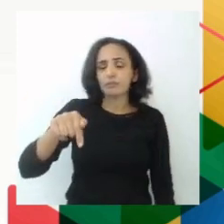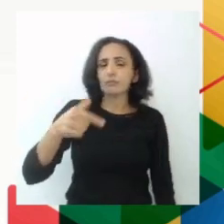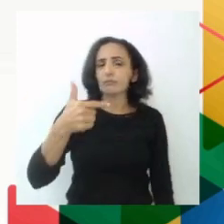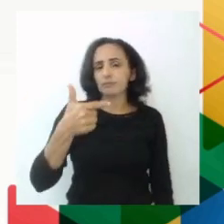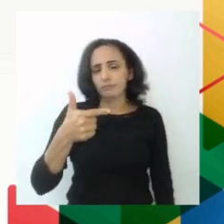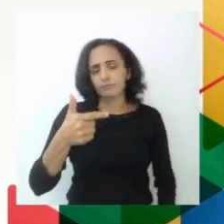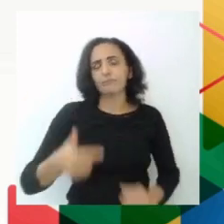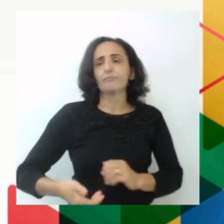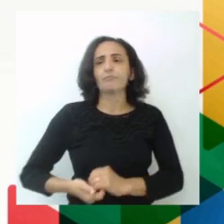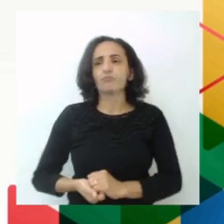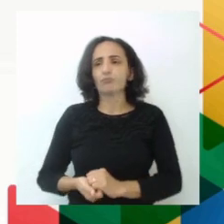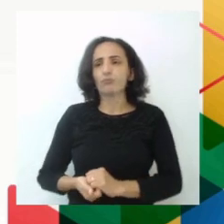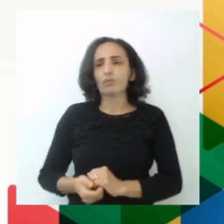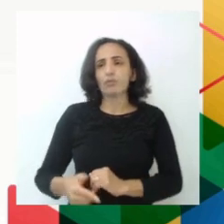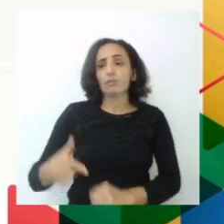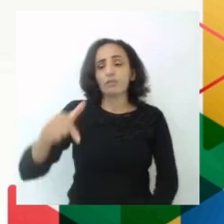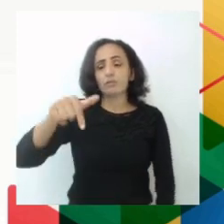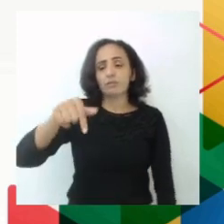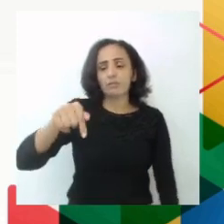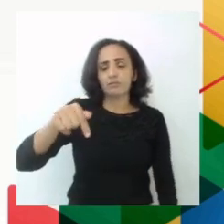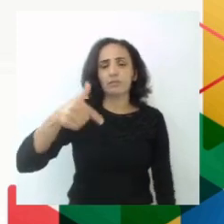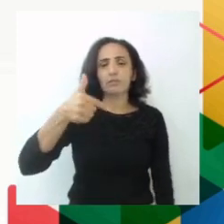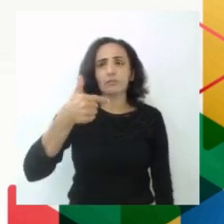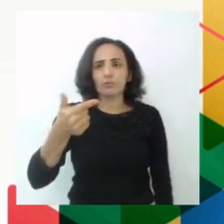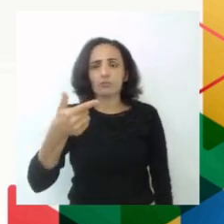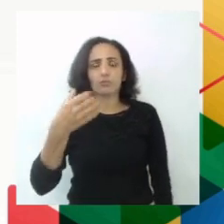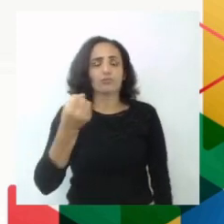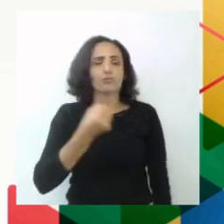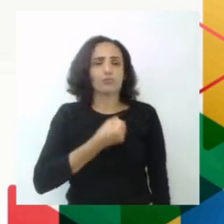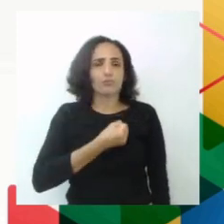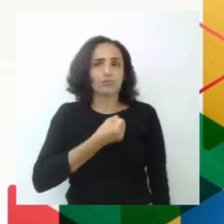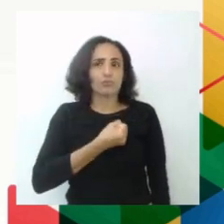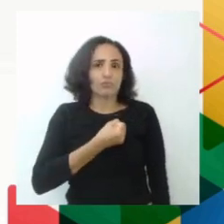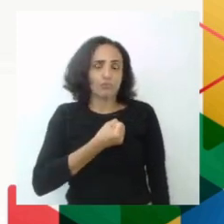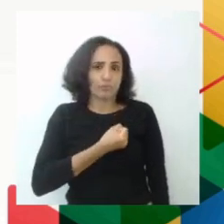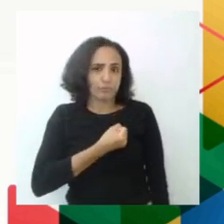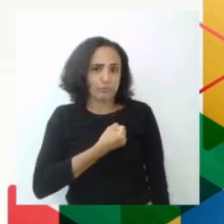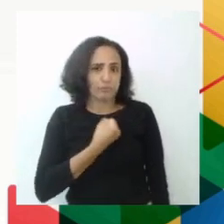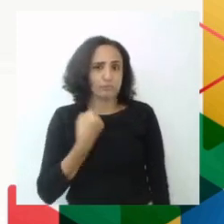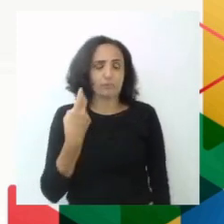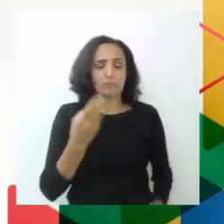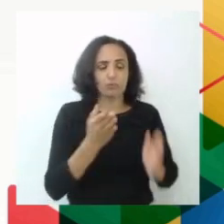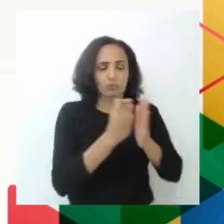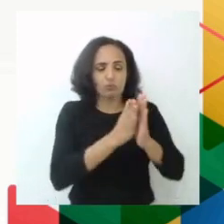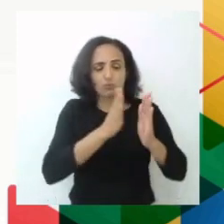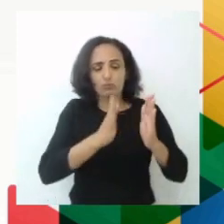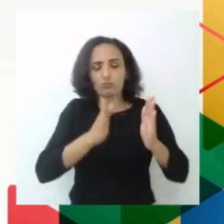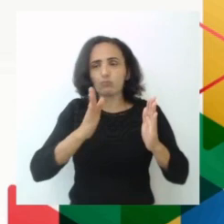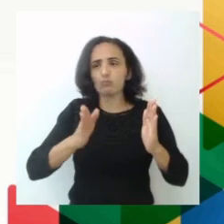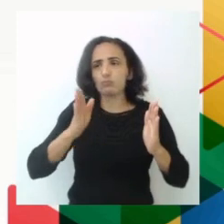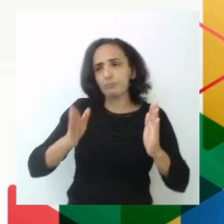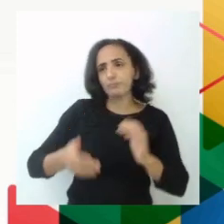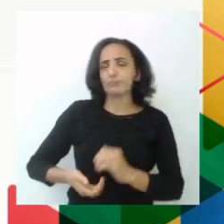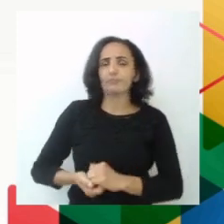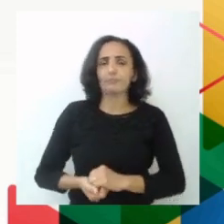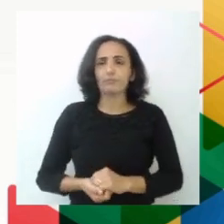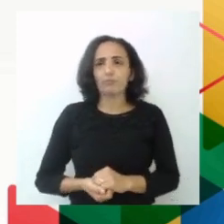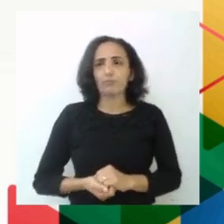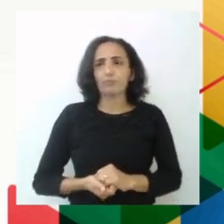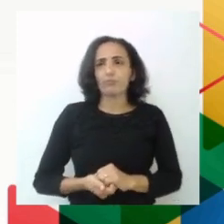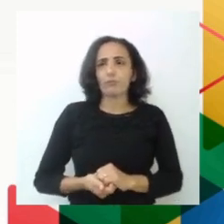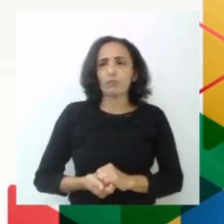72. Então, eu tenho 72 números de 2 algarismos, todos distintos. Ó,